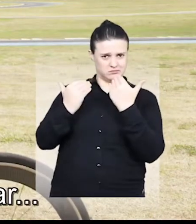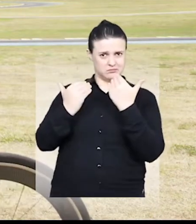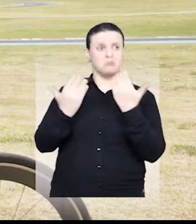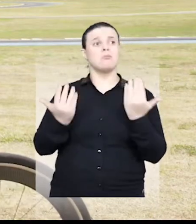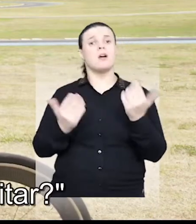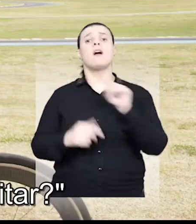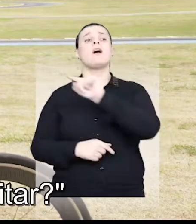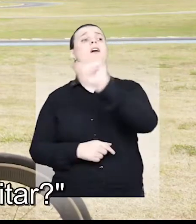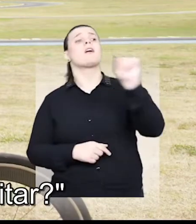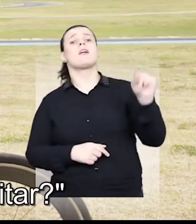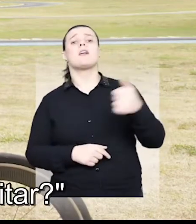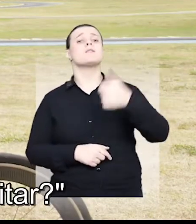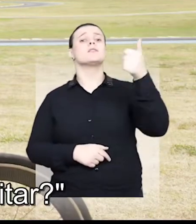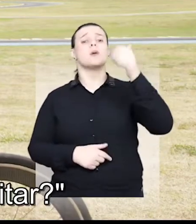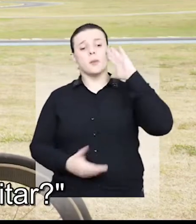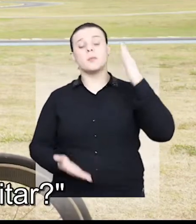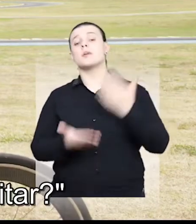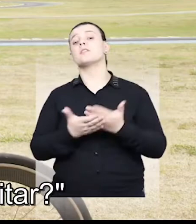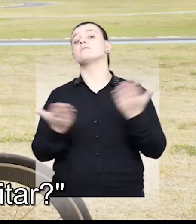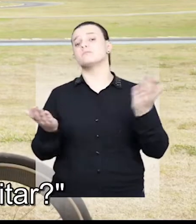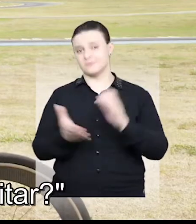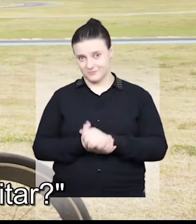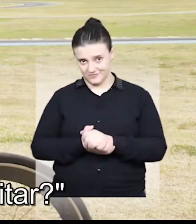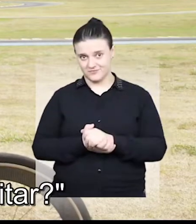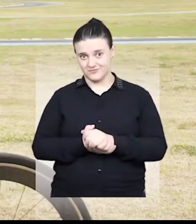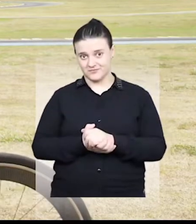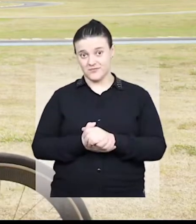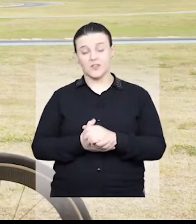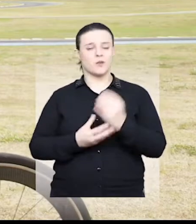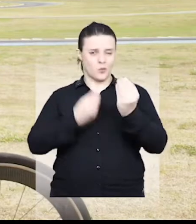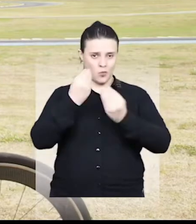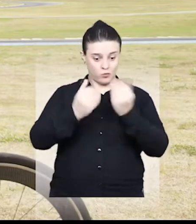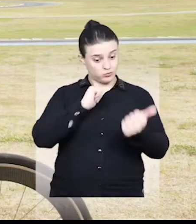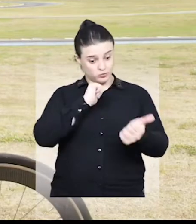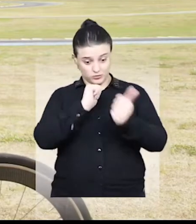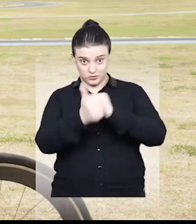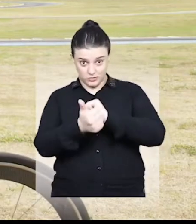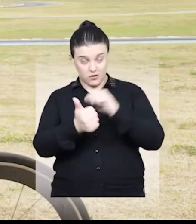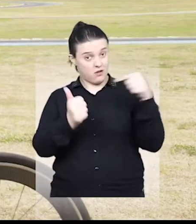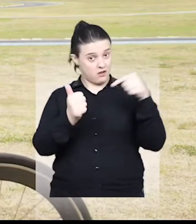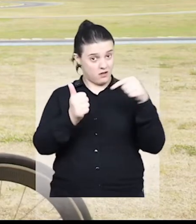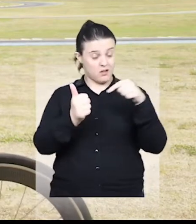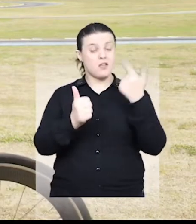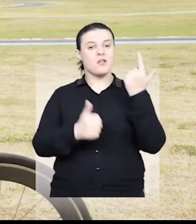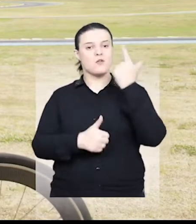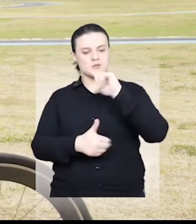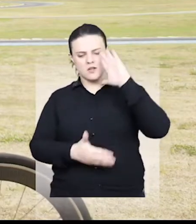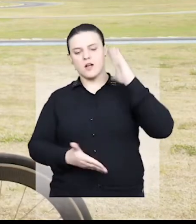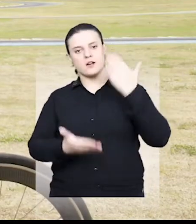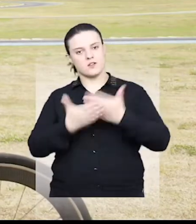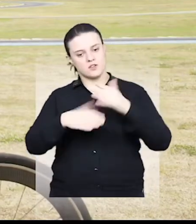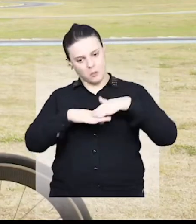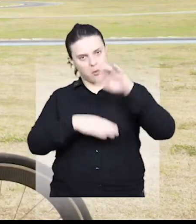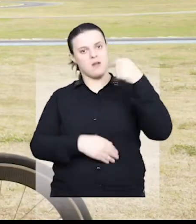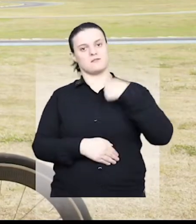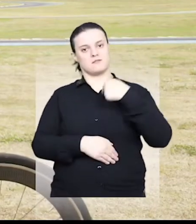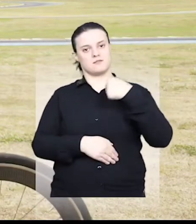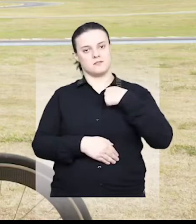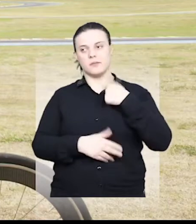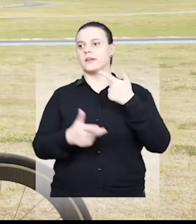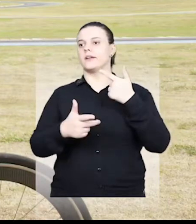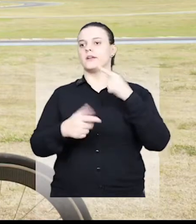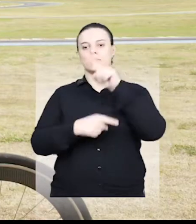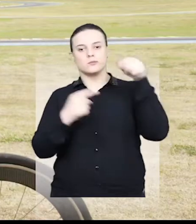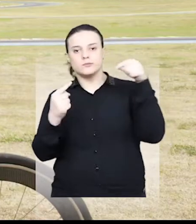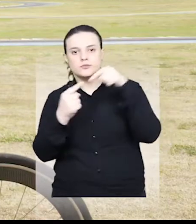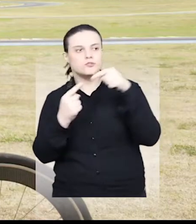duvidar, então quem vai ser o primeiro a acreditar, né? Através do esporte eu passei a acreditar mais em mim,